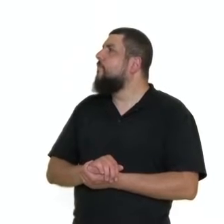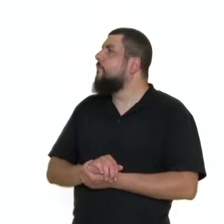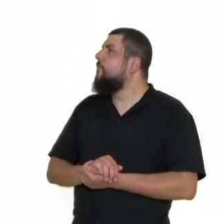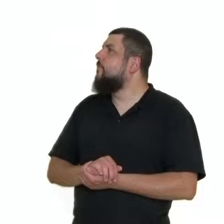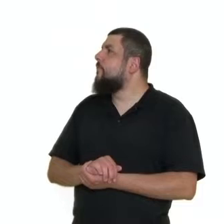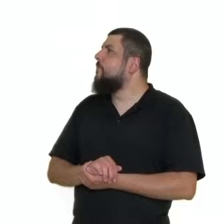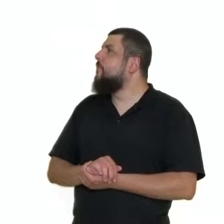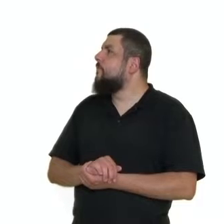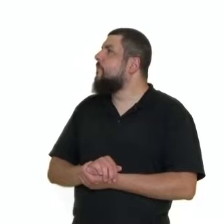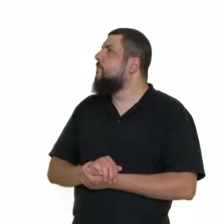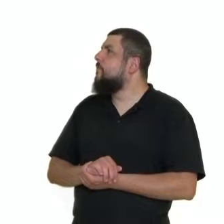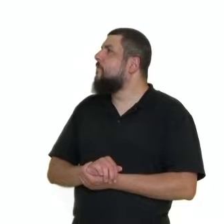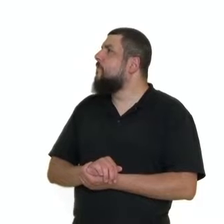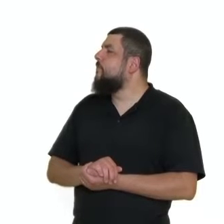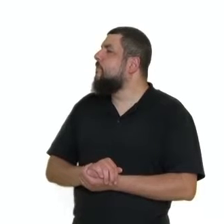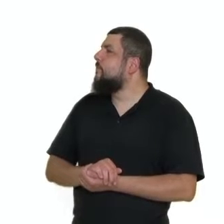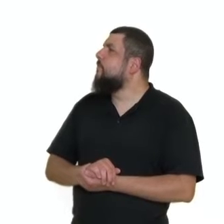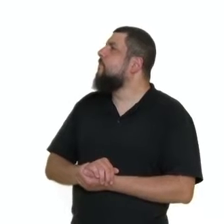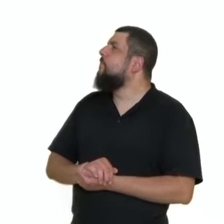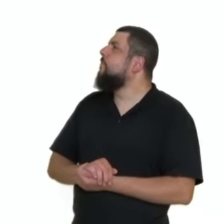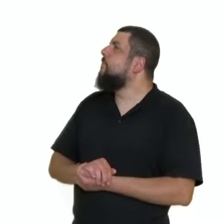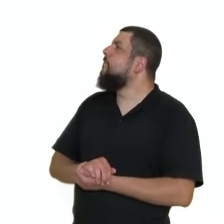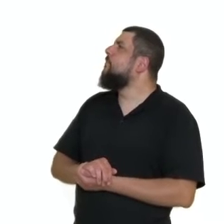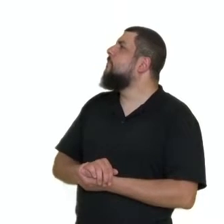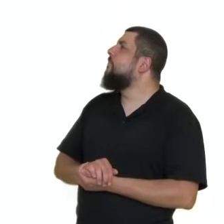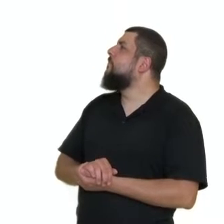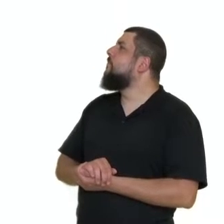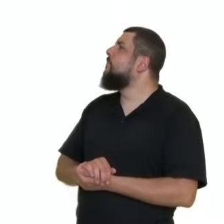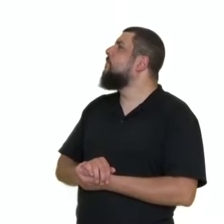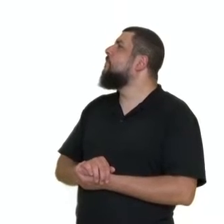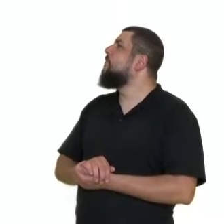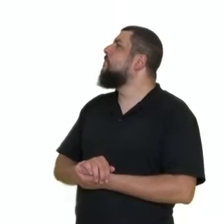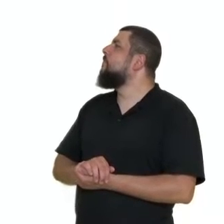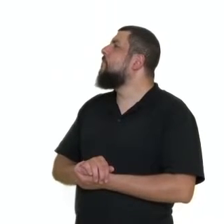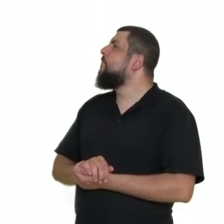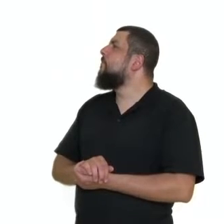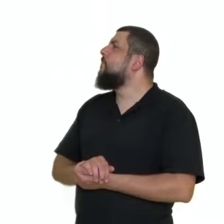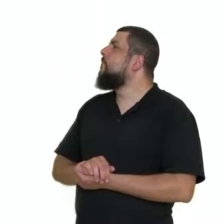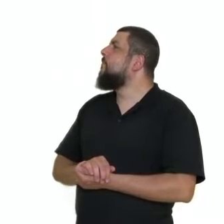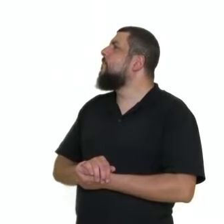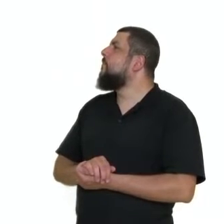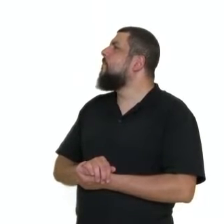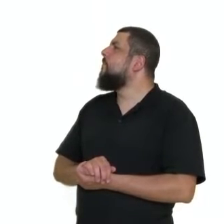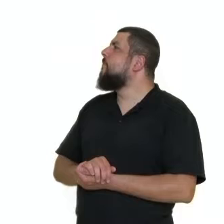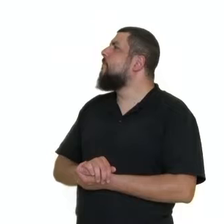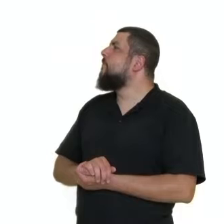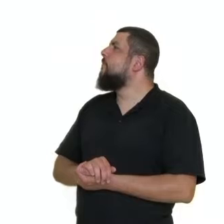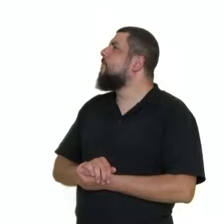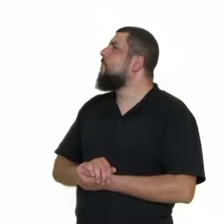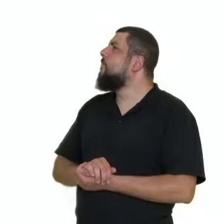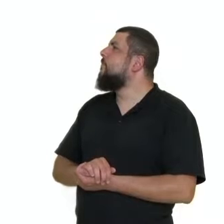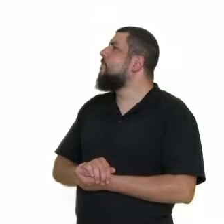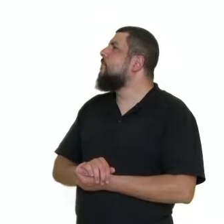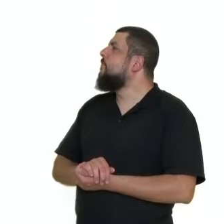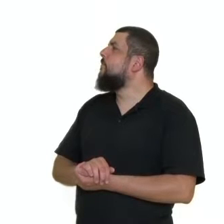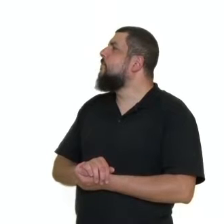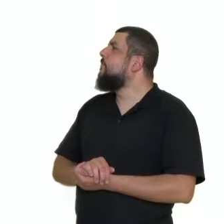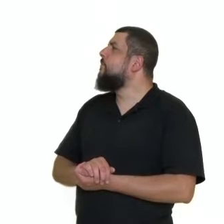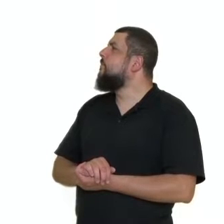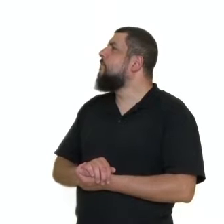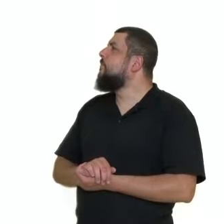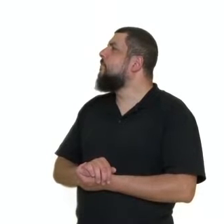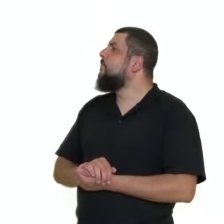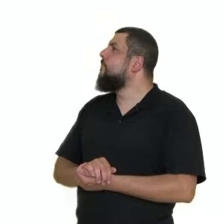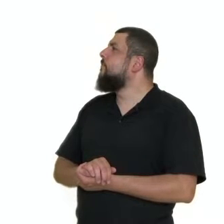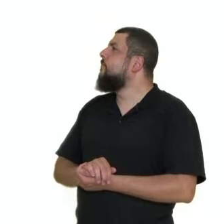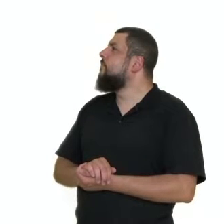iônica sólida e por meio da corrente elétrica ela passa para o estado líquido. Isso é, a substância iônica é fundida e